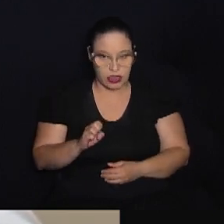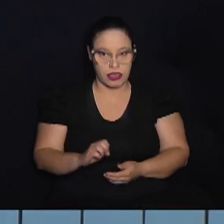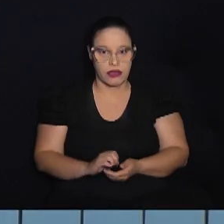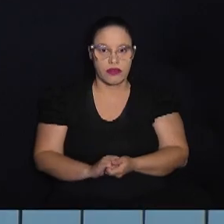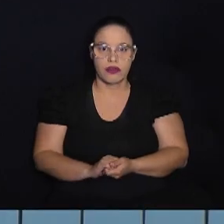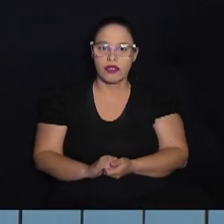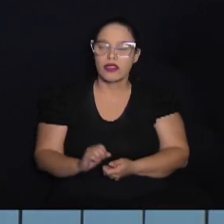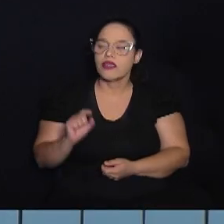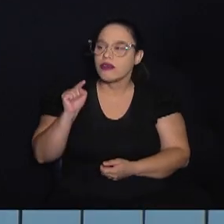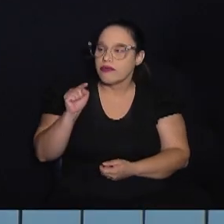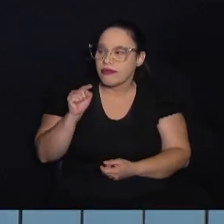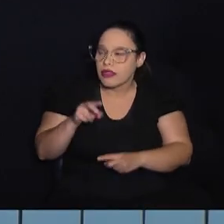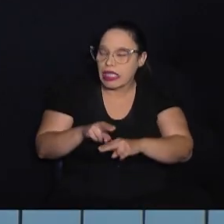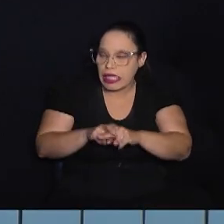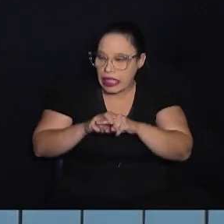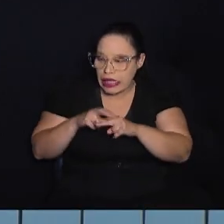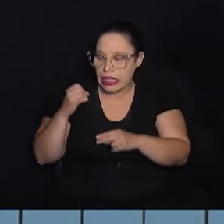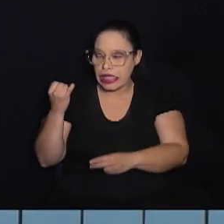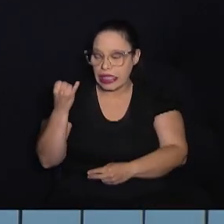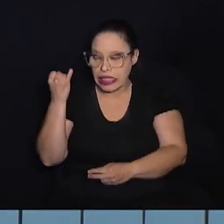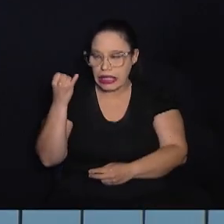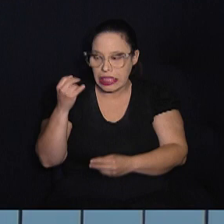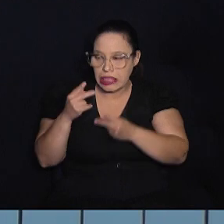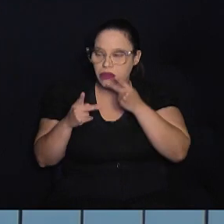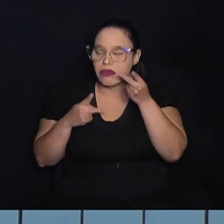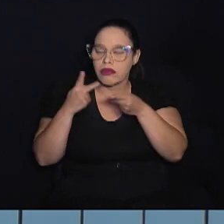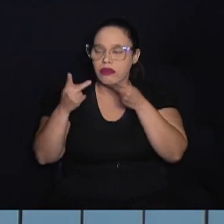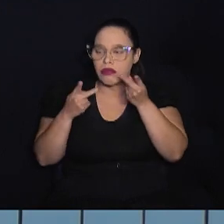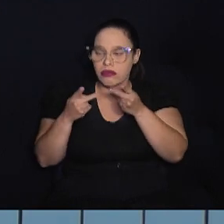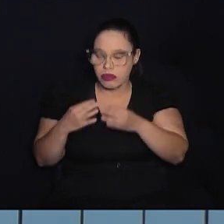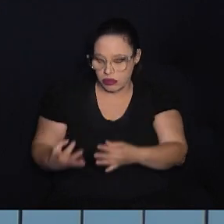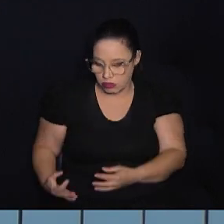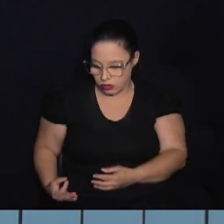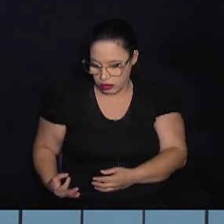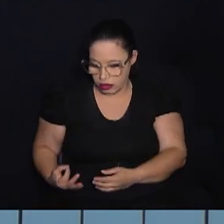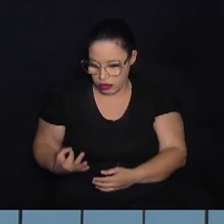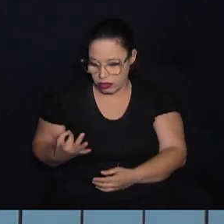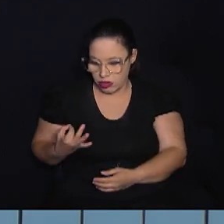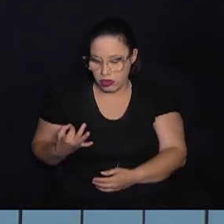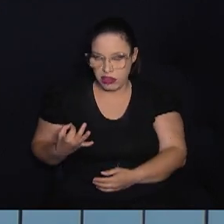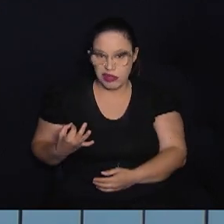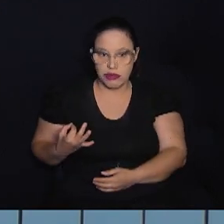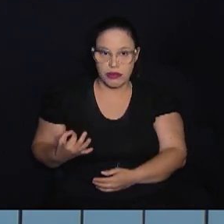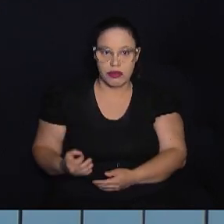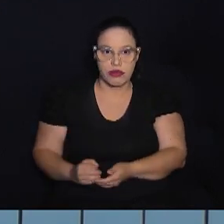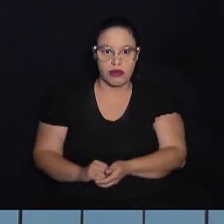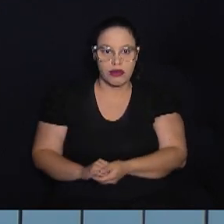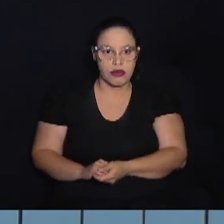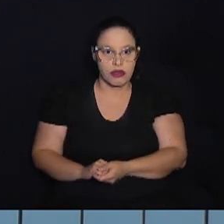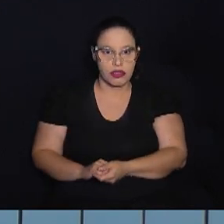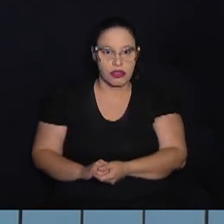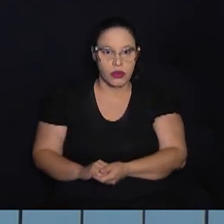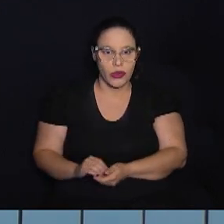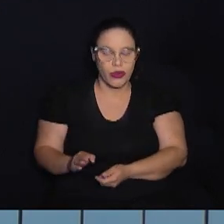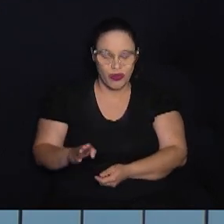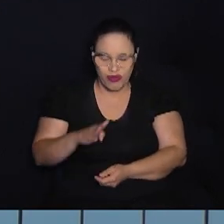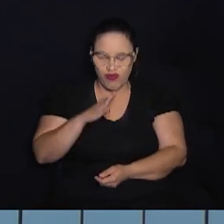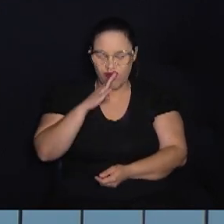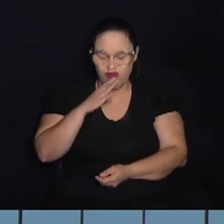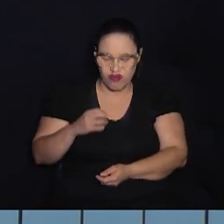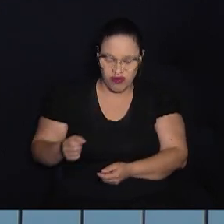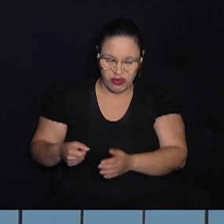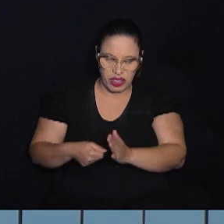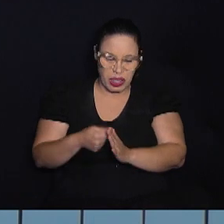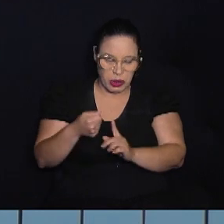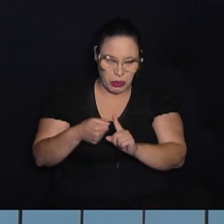Por isso que é tão importante, né, falar desse câncer, né? Ele é praticamente silencioso ali nos